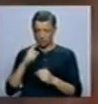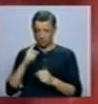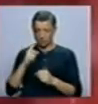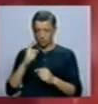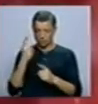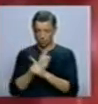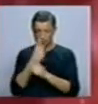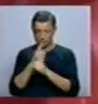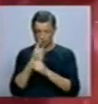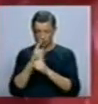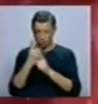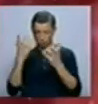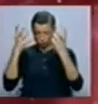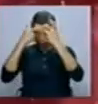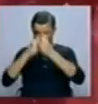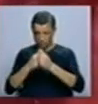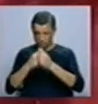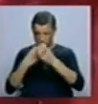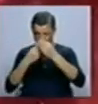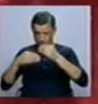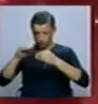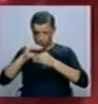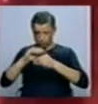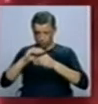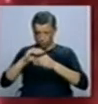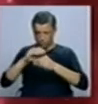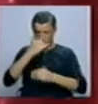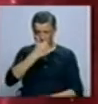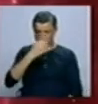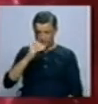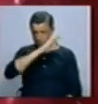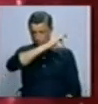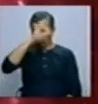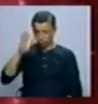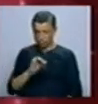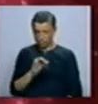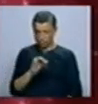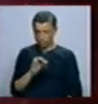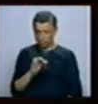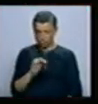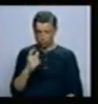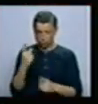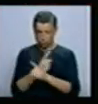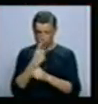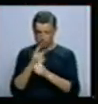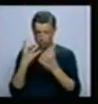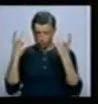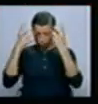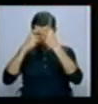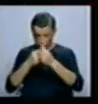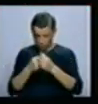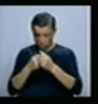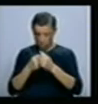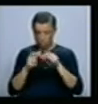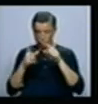um dos componentes do universo. Tem cerca de 20 e pouco % do universo é constituído por matéria escura. E tu, certamente, vais-me fazer